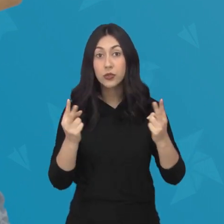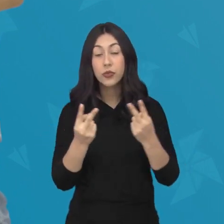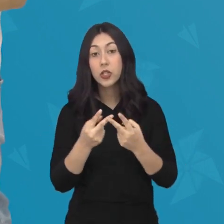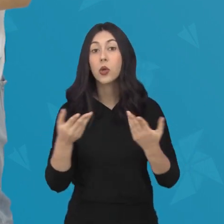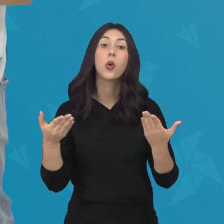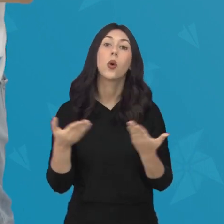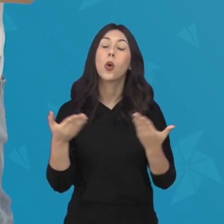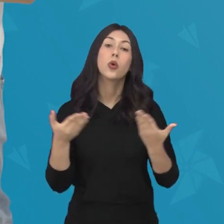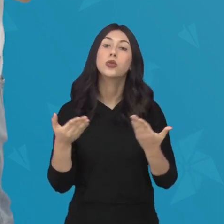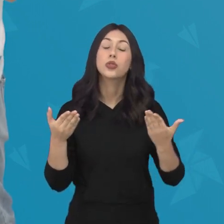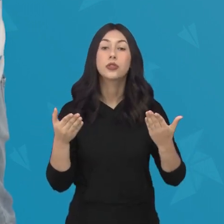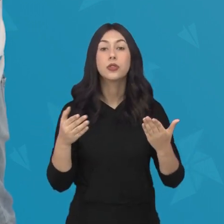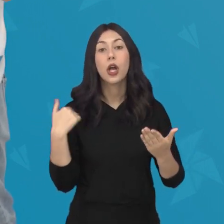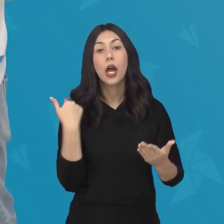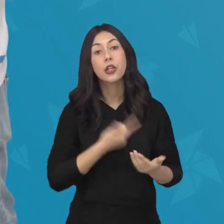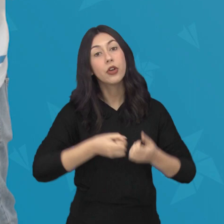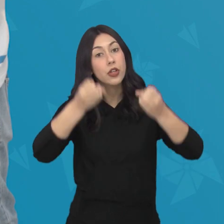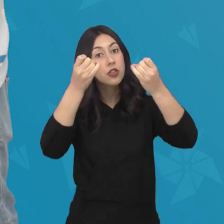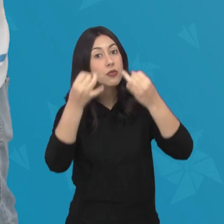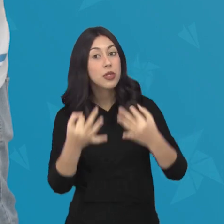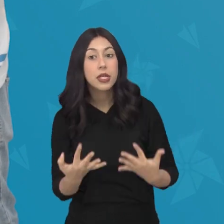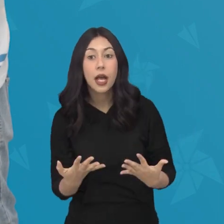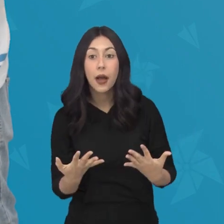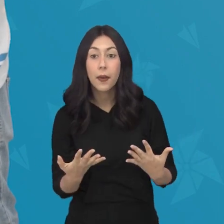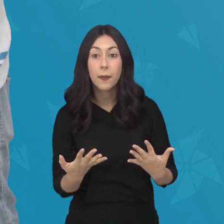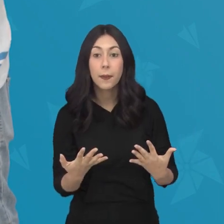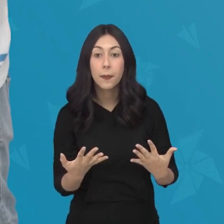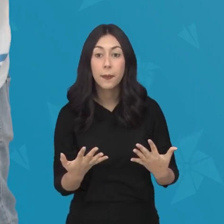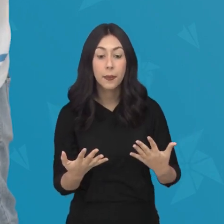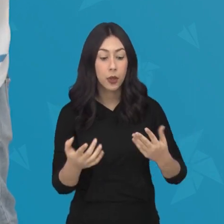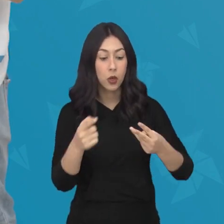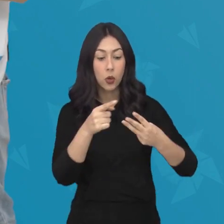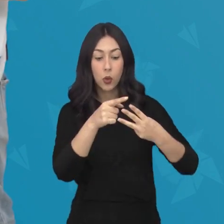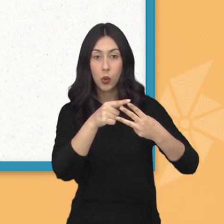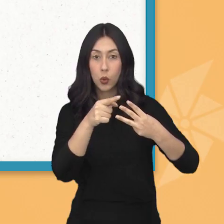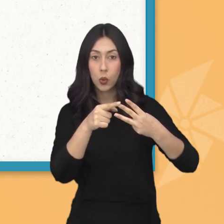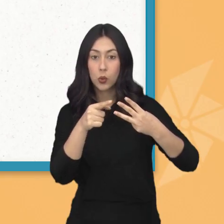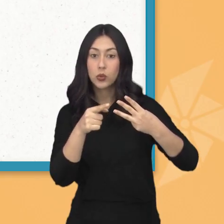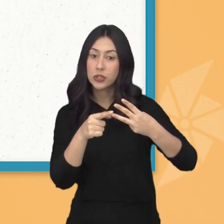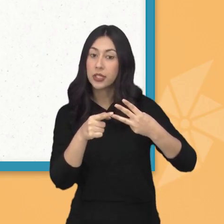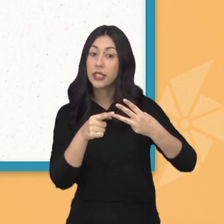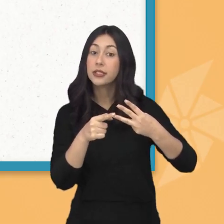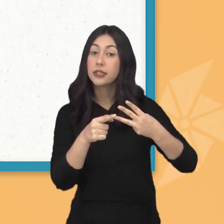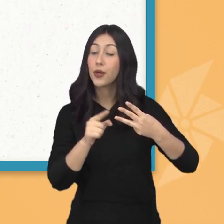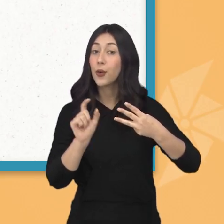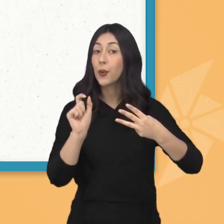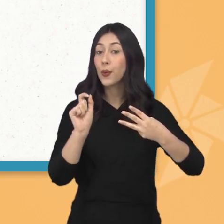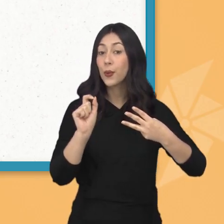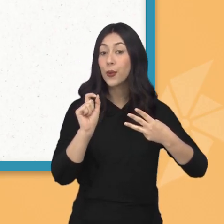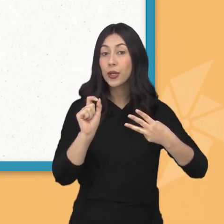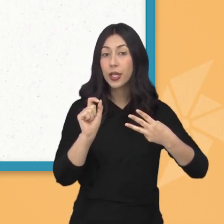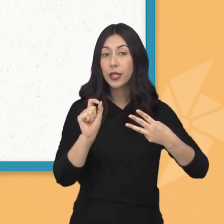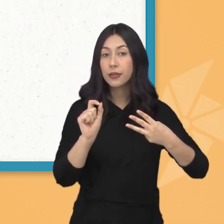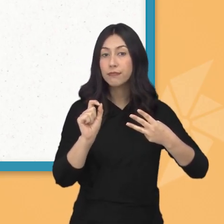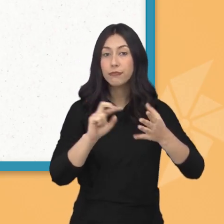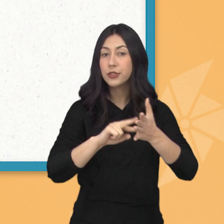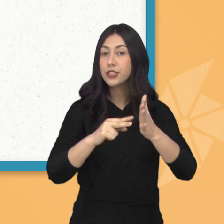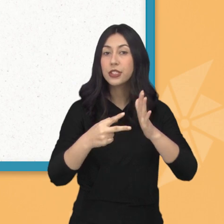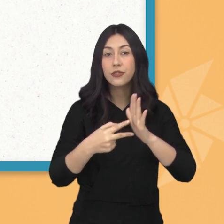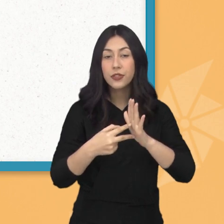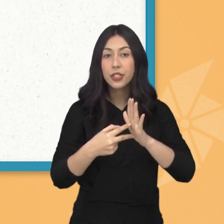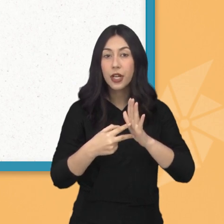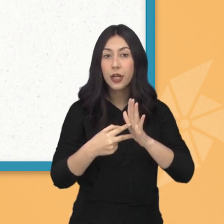que a gente vai falar sobre as fases os estados físicos em si, né, que eles são o quê? É o estado que corresponde às fases